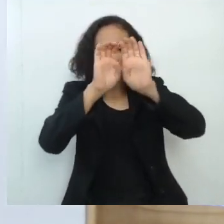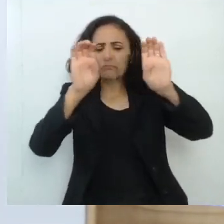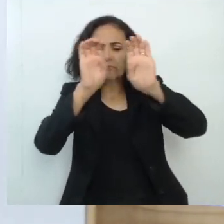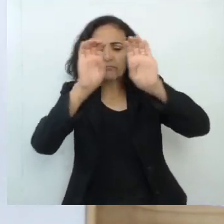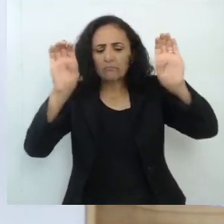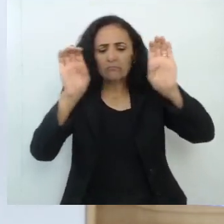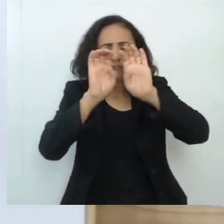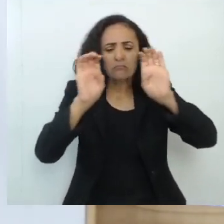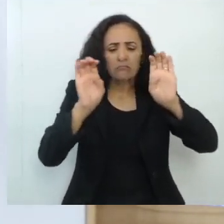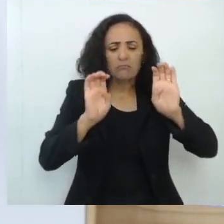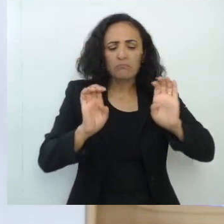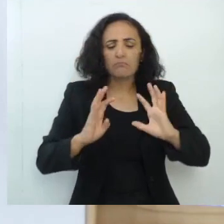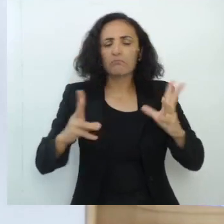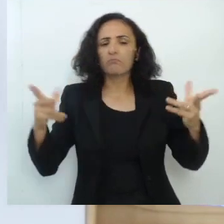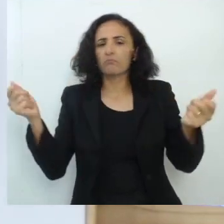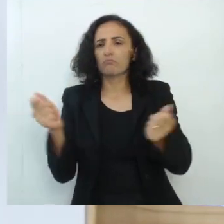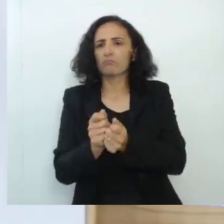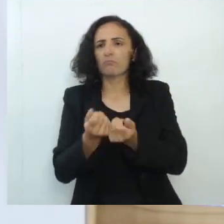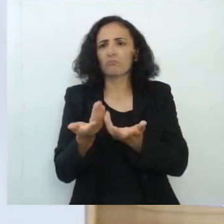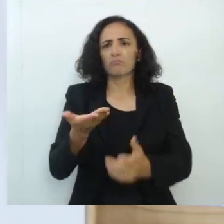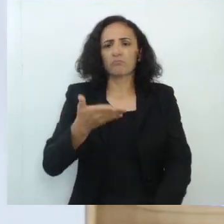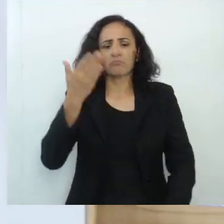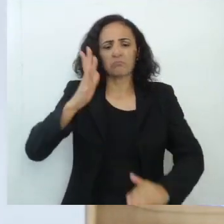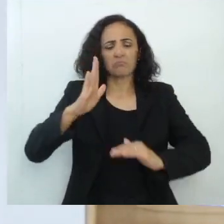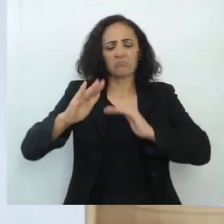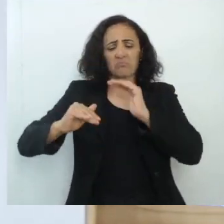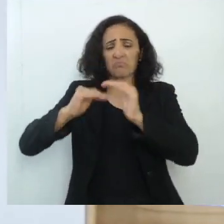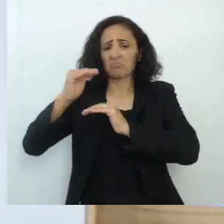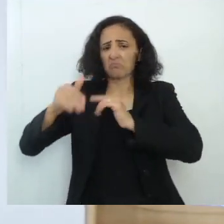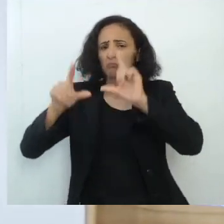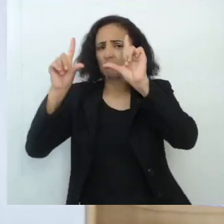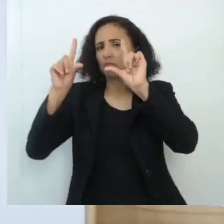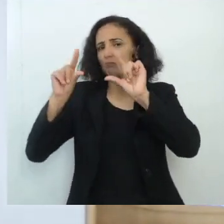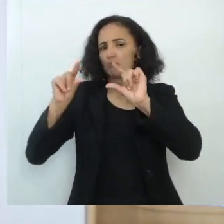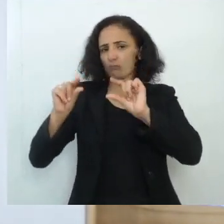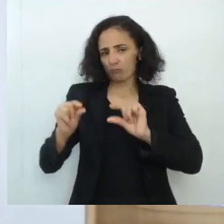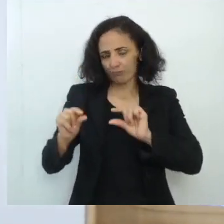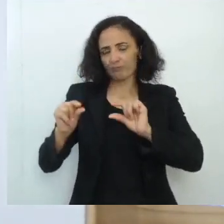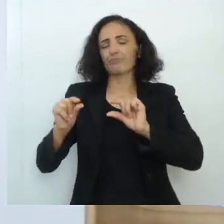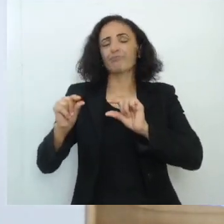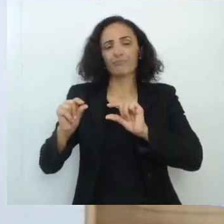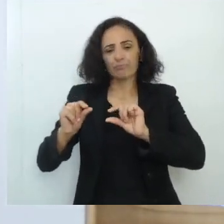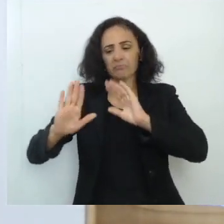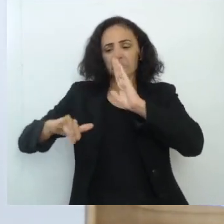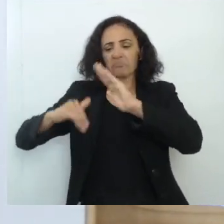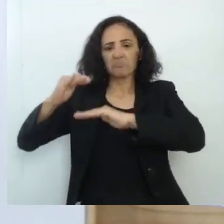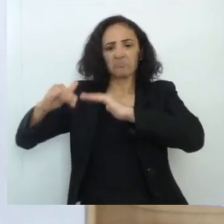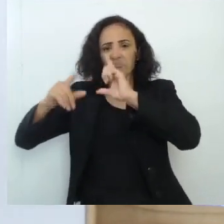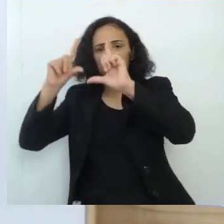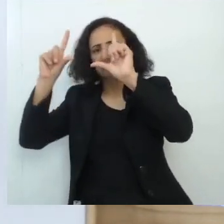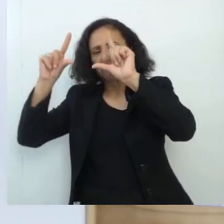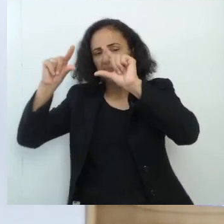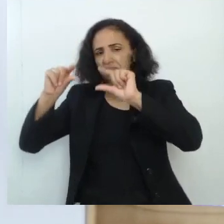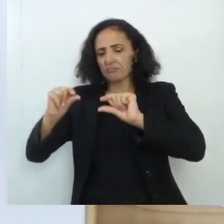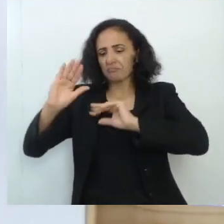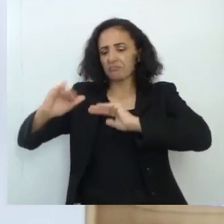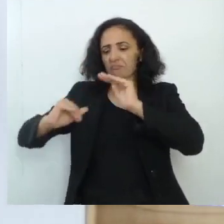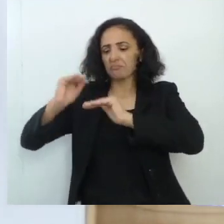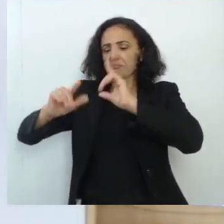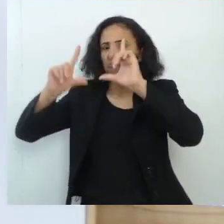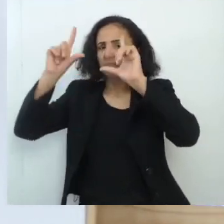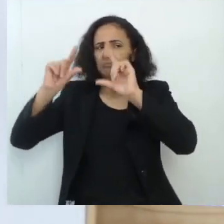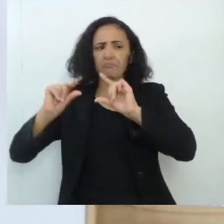ó, é pouco desenvolvida. É pouco desenvolvida. E se é pouco desenvolvida, é